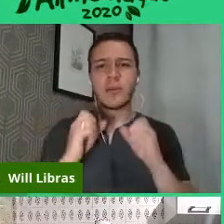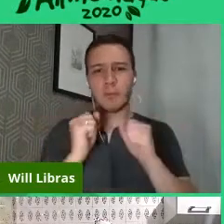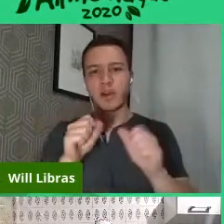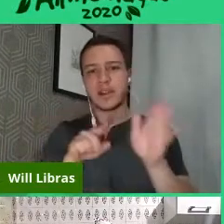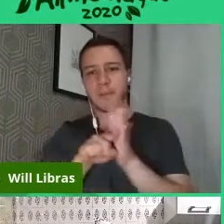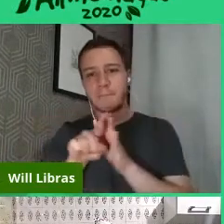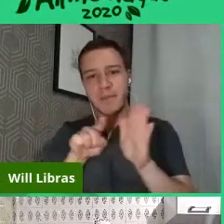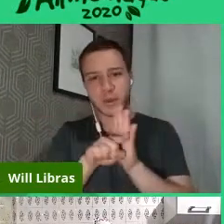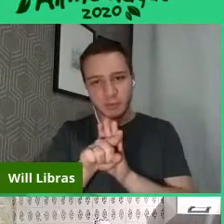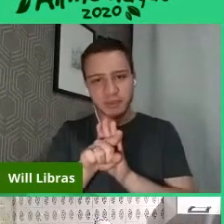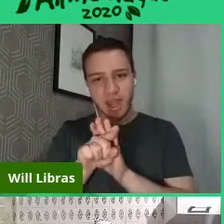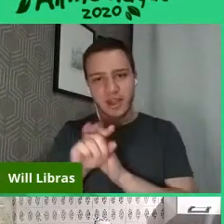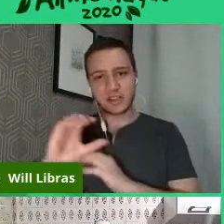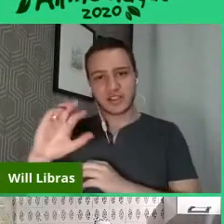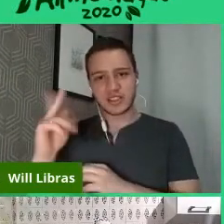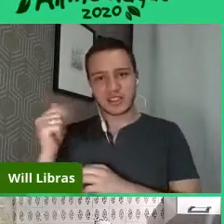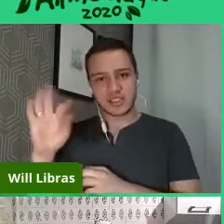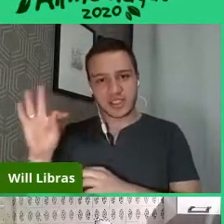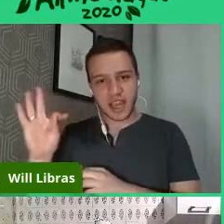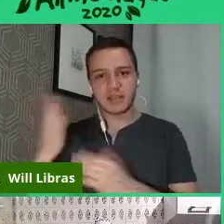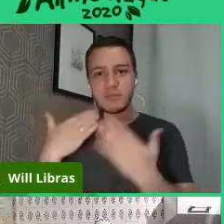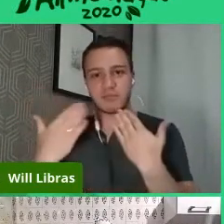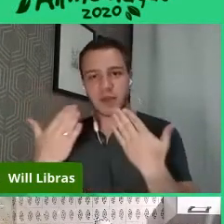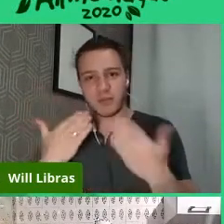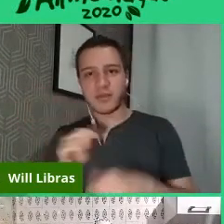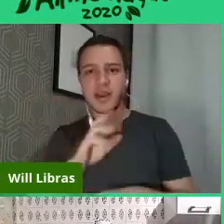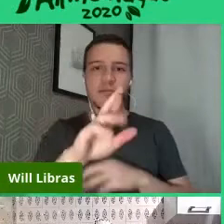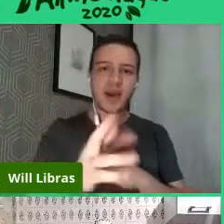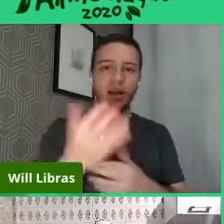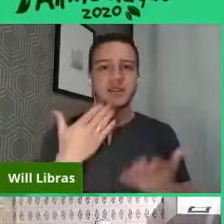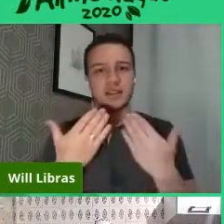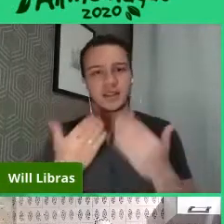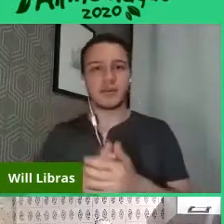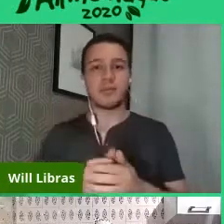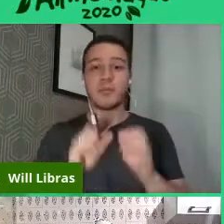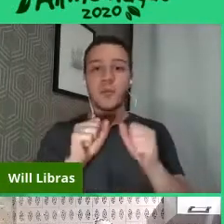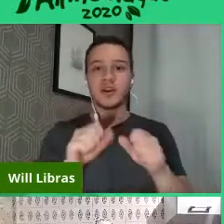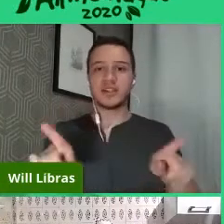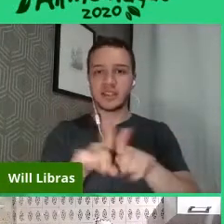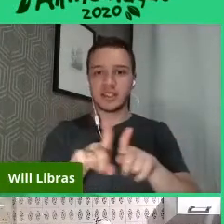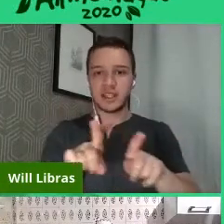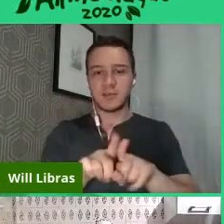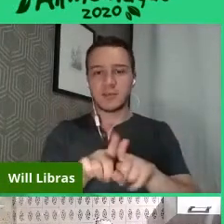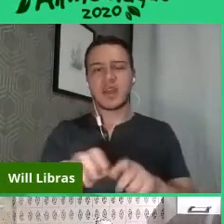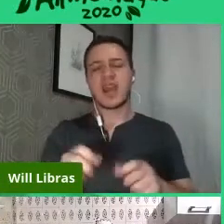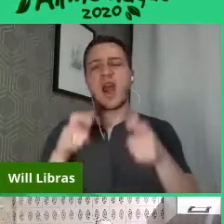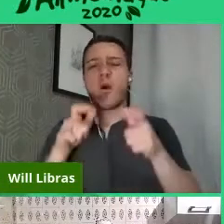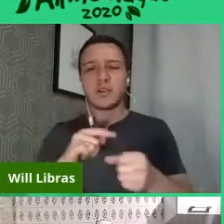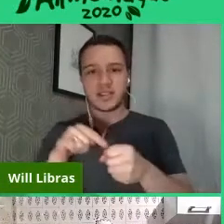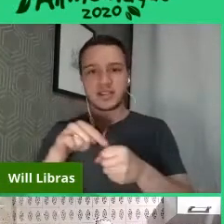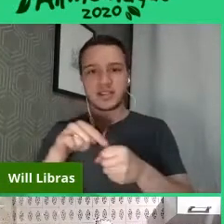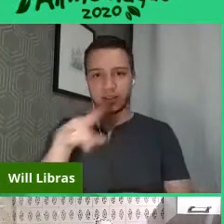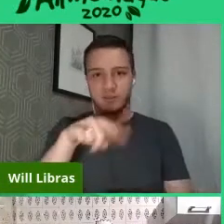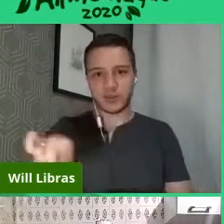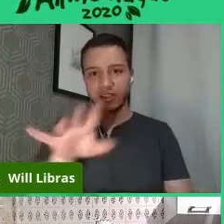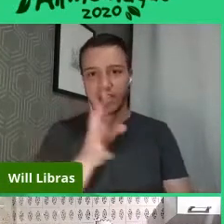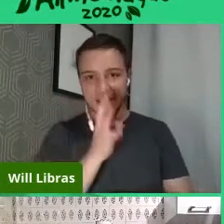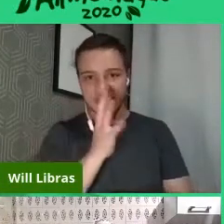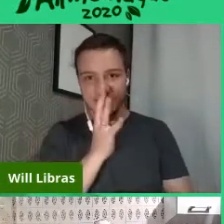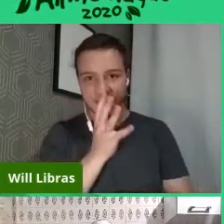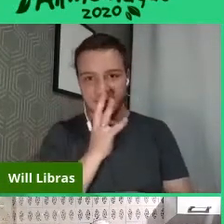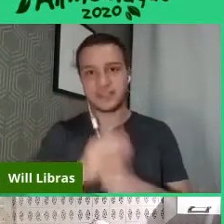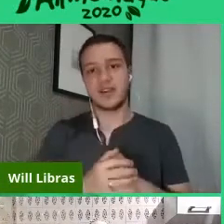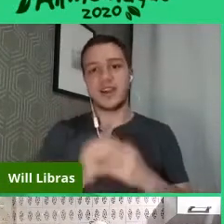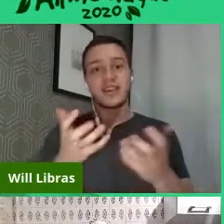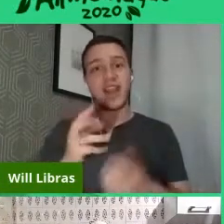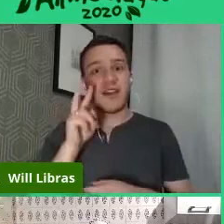gente vai respondendo, a gente vai interagindo. Vocês podem colocar também a cidade, da onde vocês são. Quero ver a galera aí